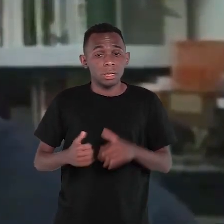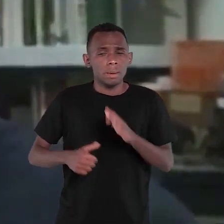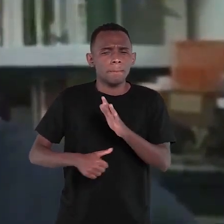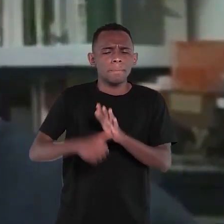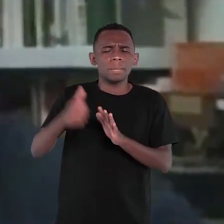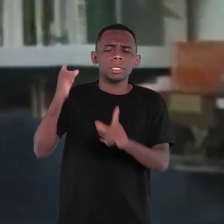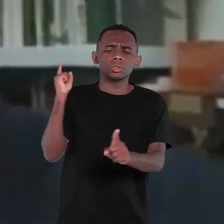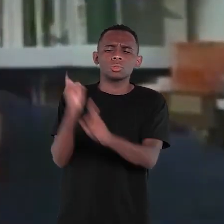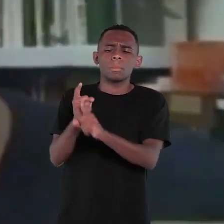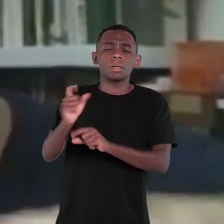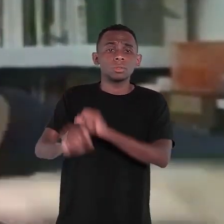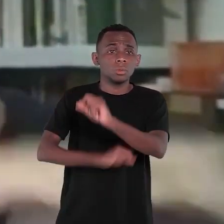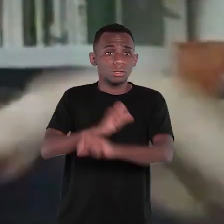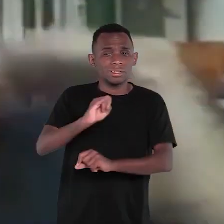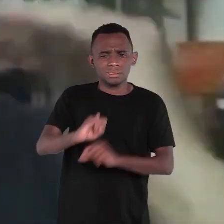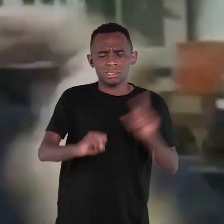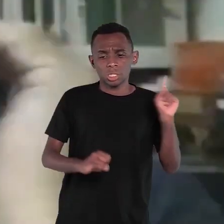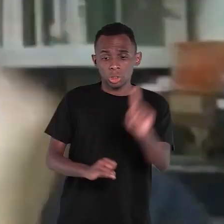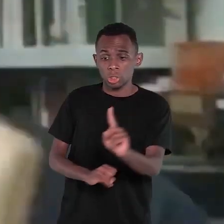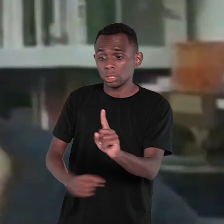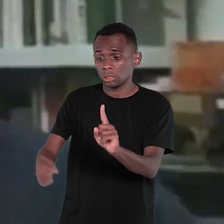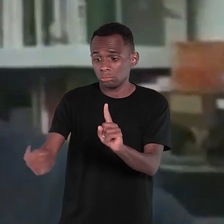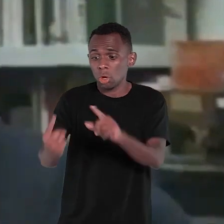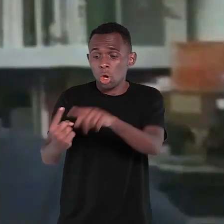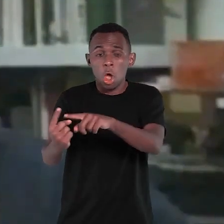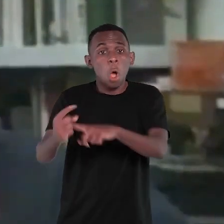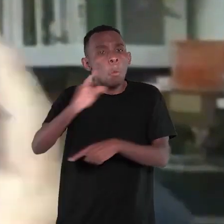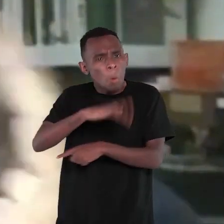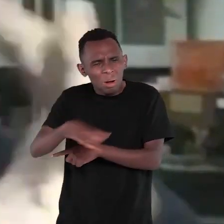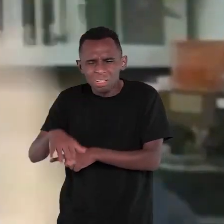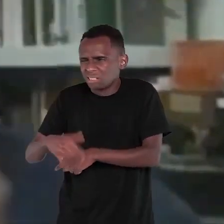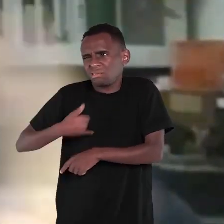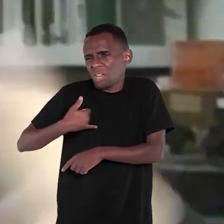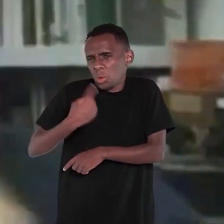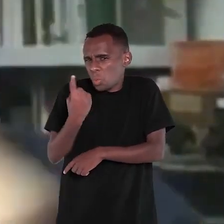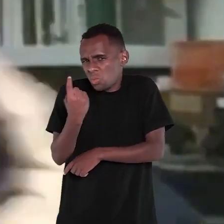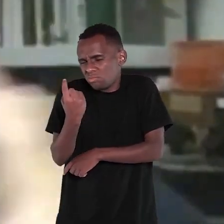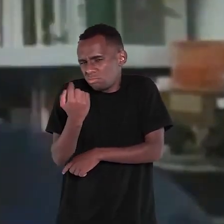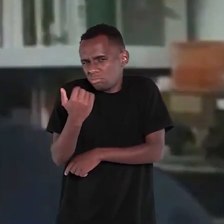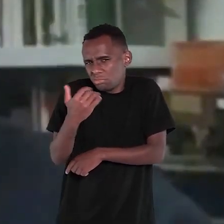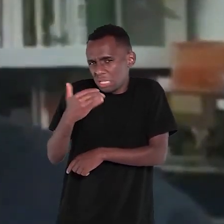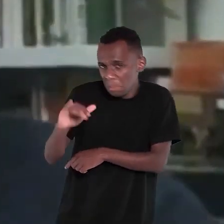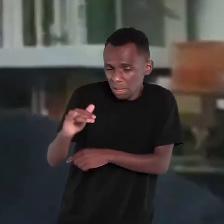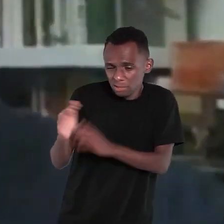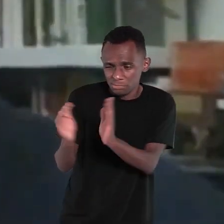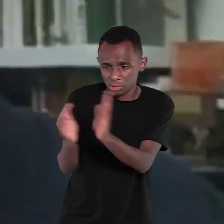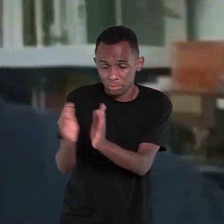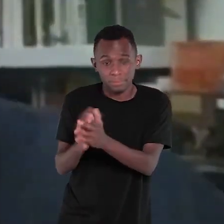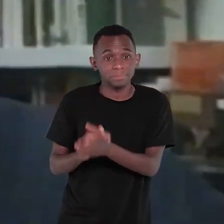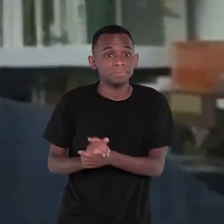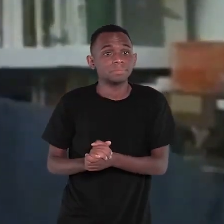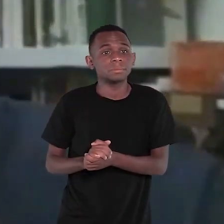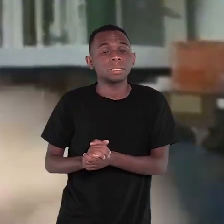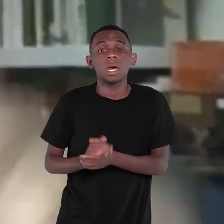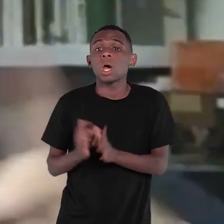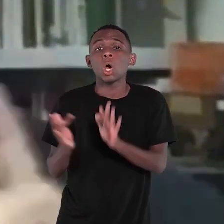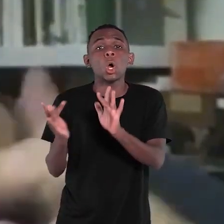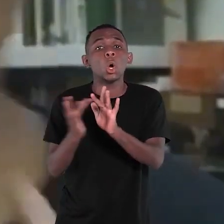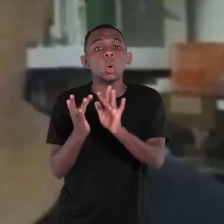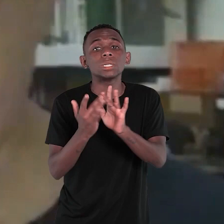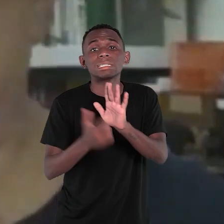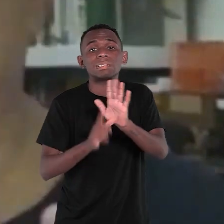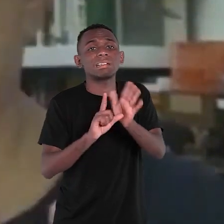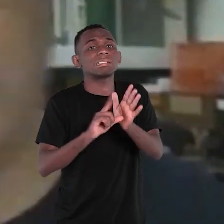A primeira constatação foi que se você chega para uma criança pequena, 1 ano e meio, né, que não